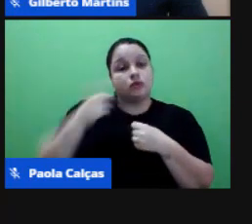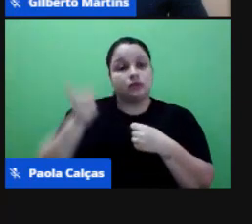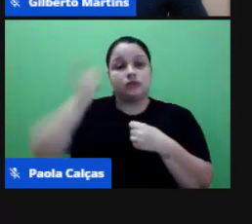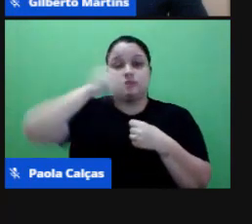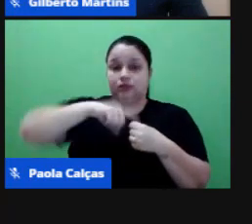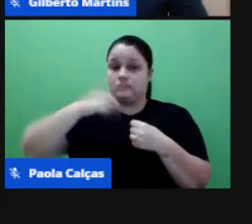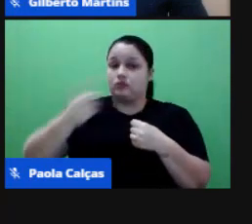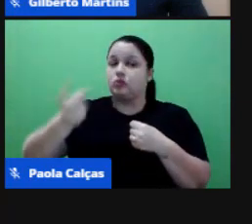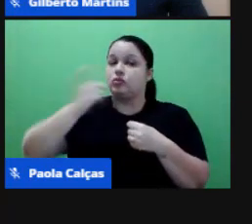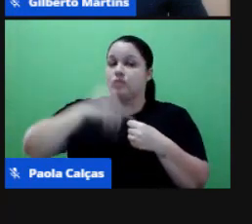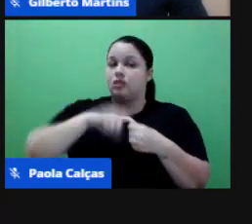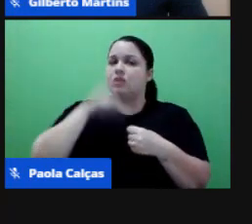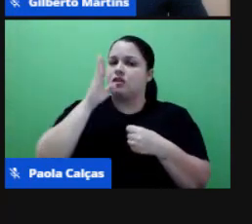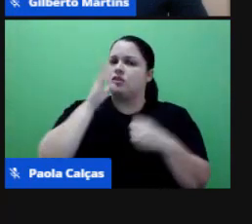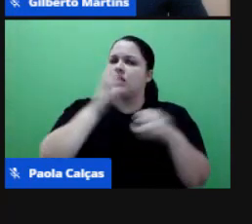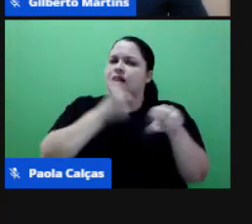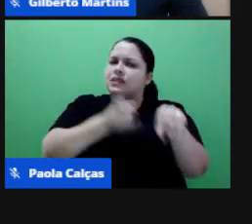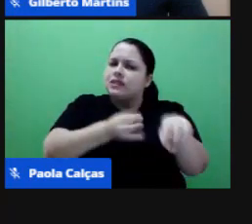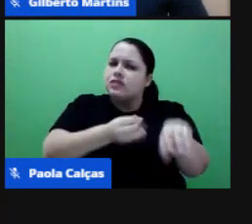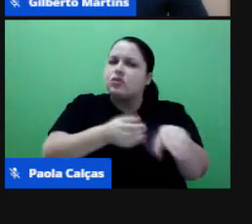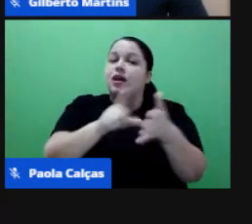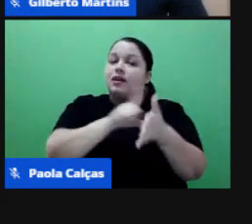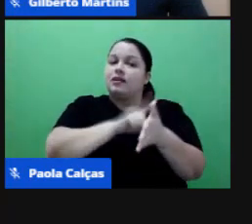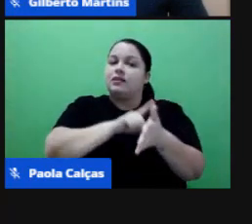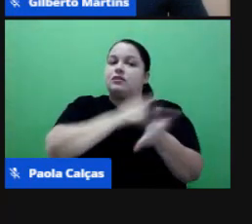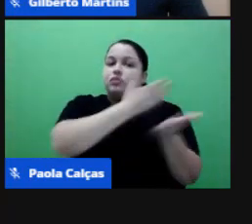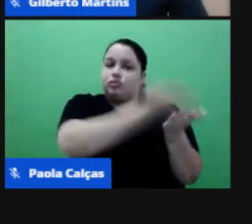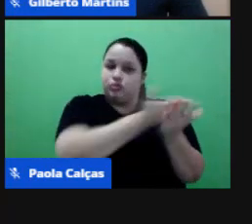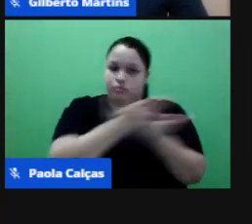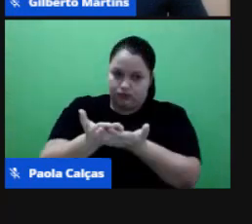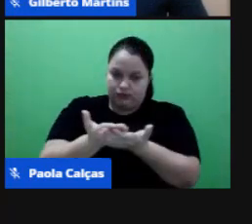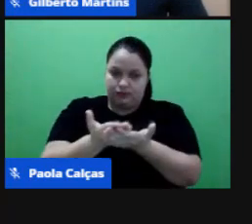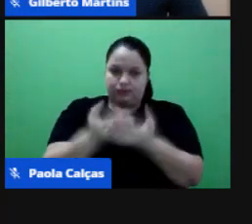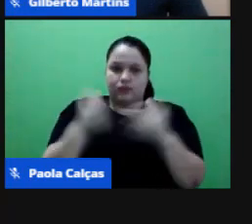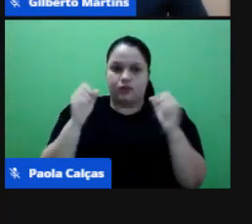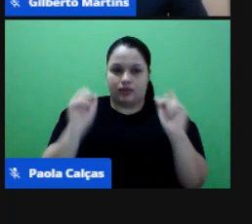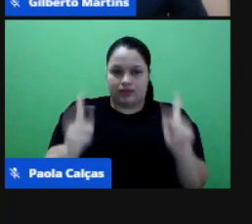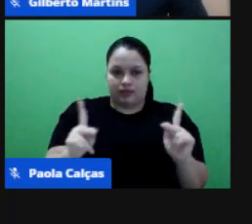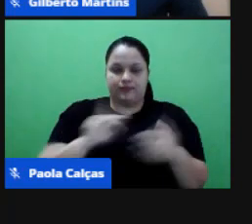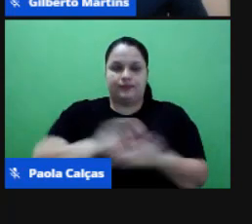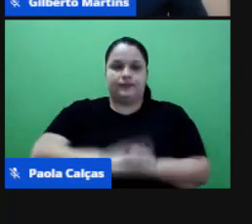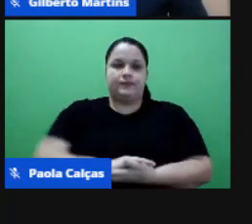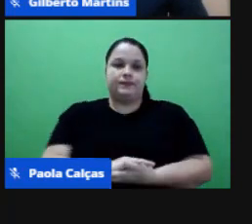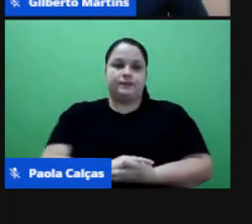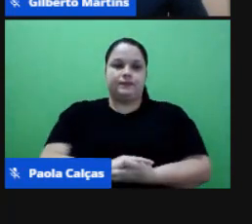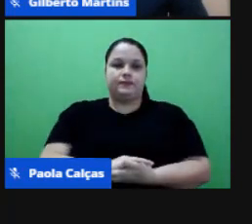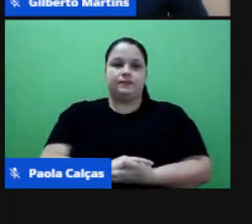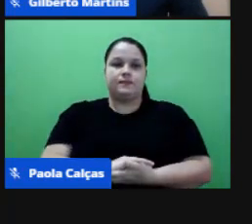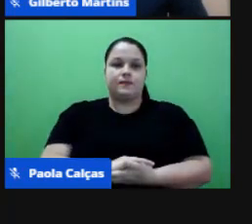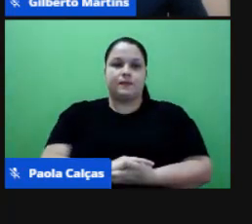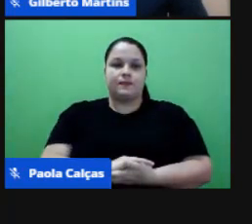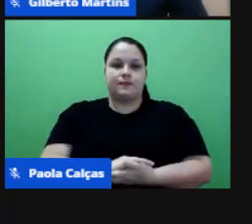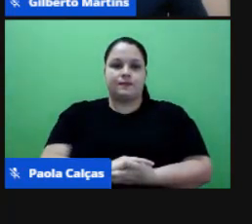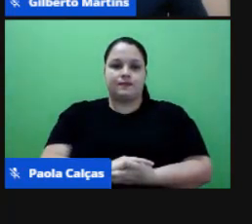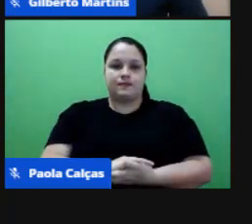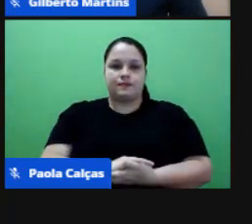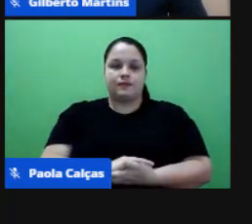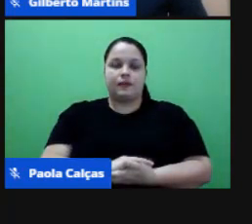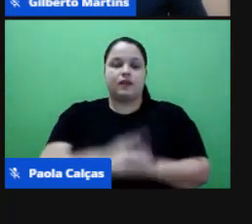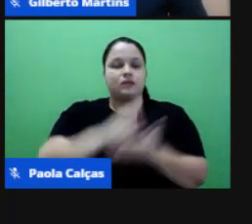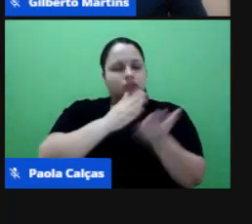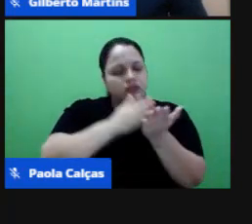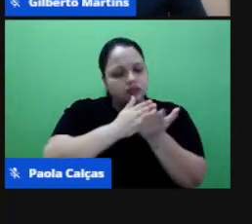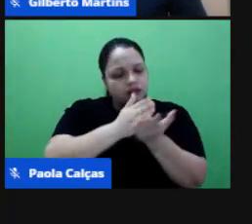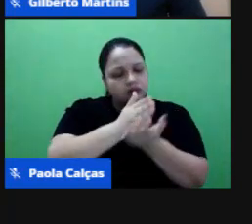conhecimentos que já foram passados em outras formações, tá certo? Bom, seguindo a mesma ideia